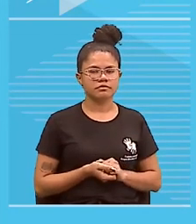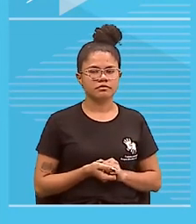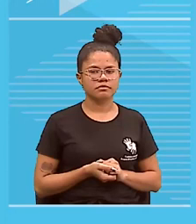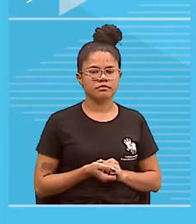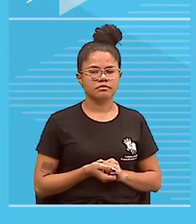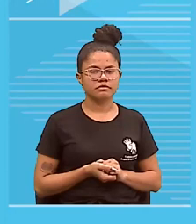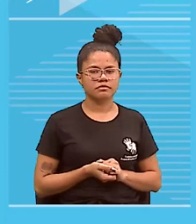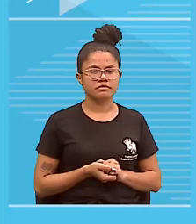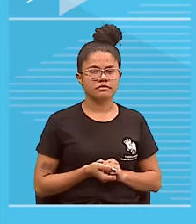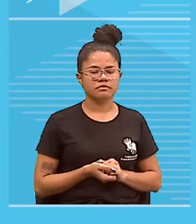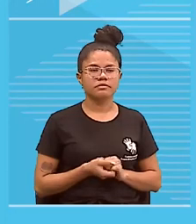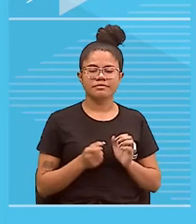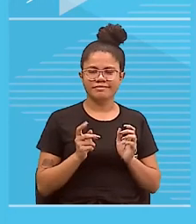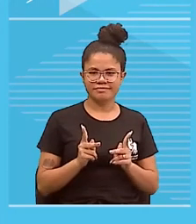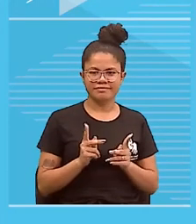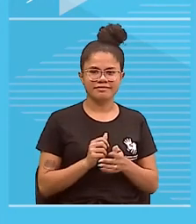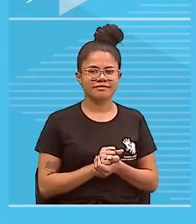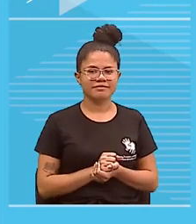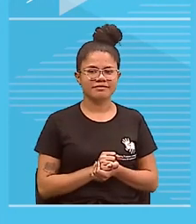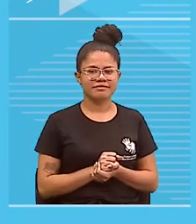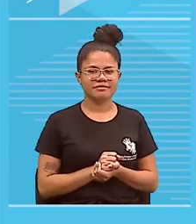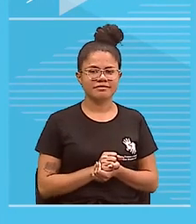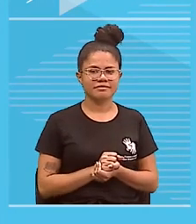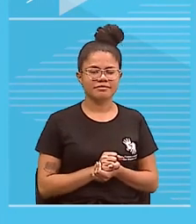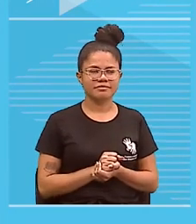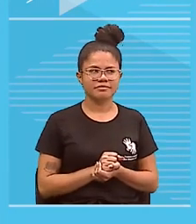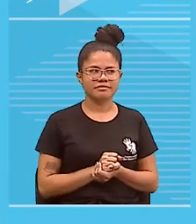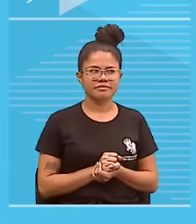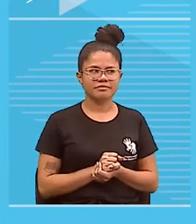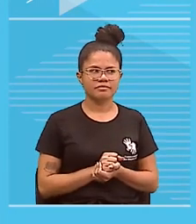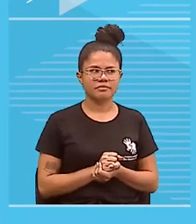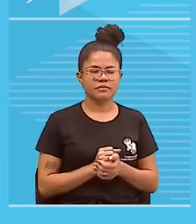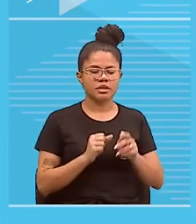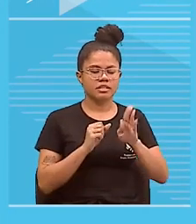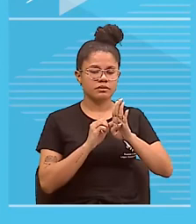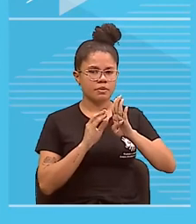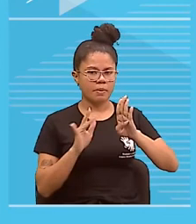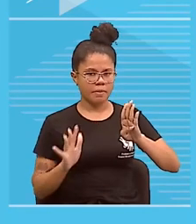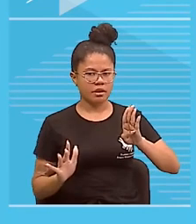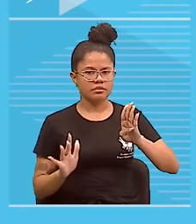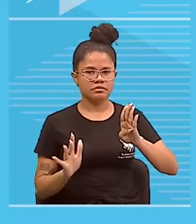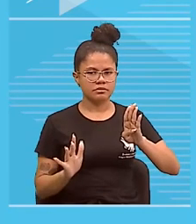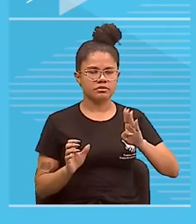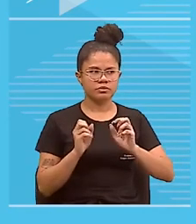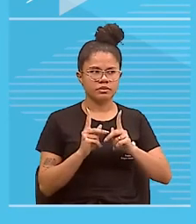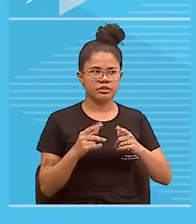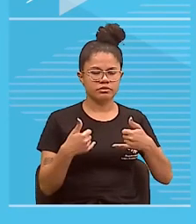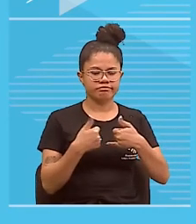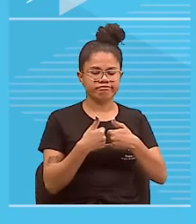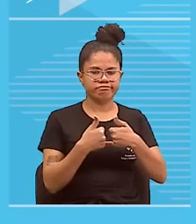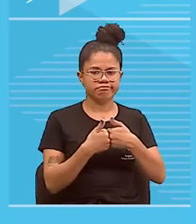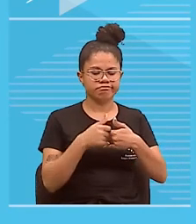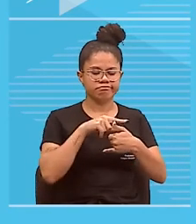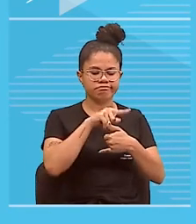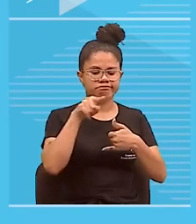Purina Ah tá são bases nitrogenadas de cadeia fechada